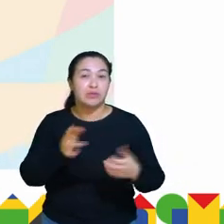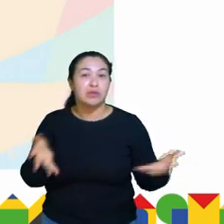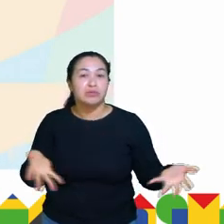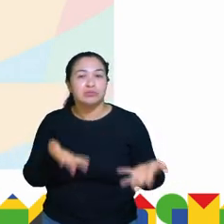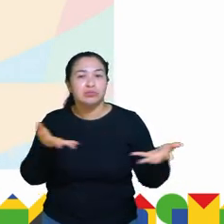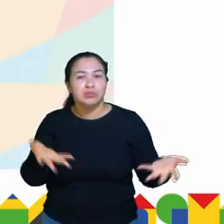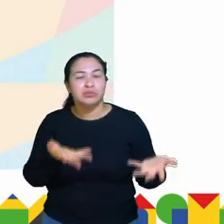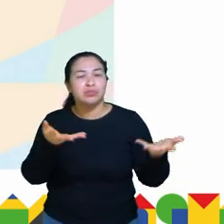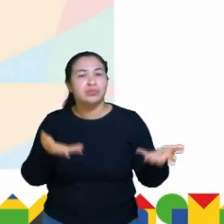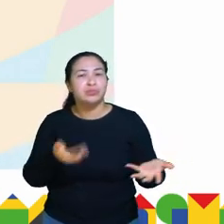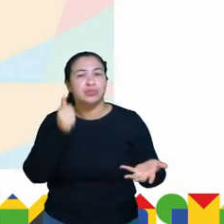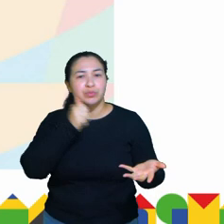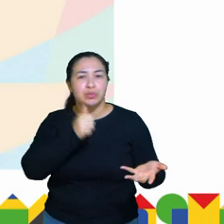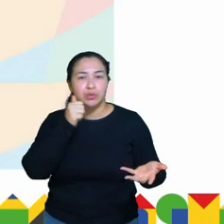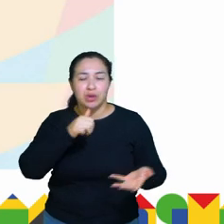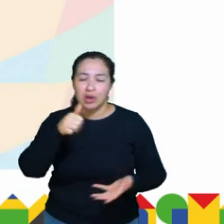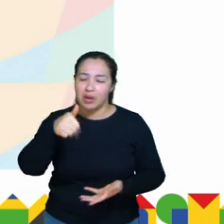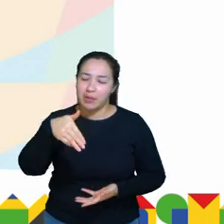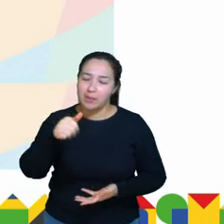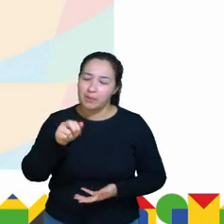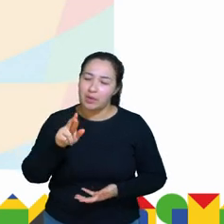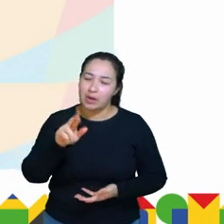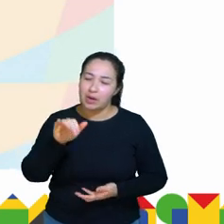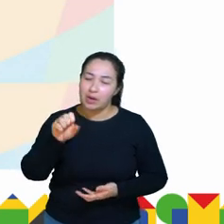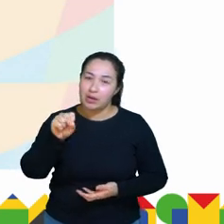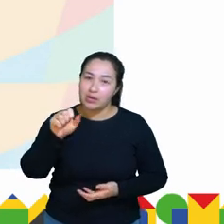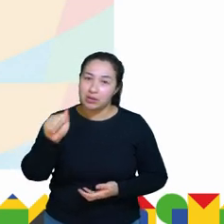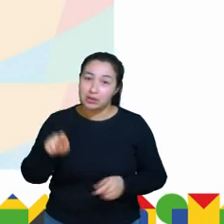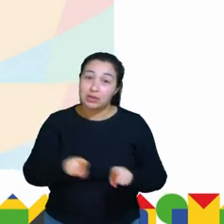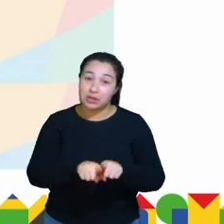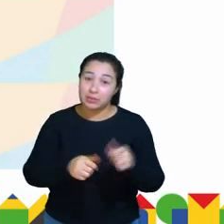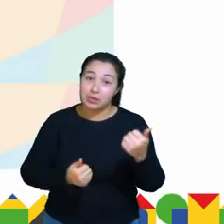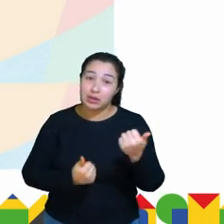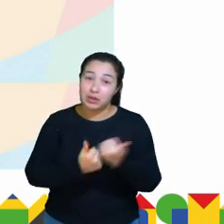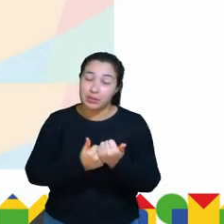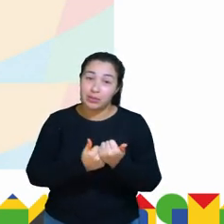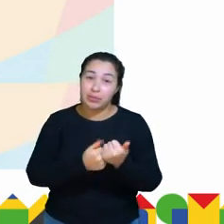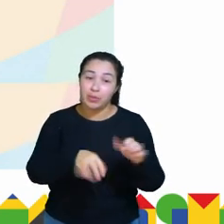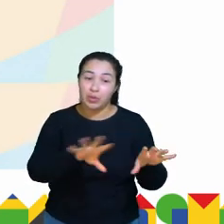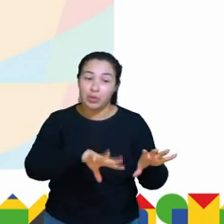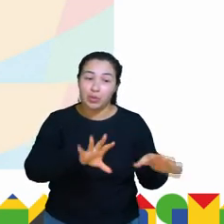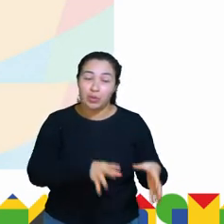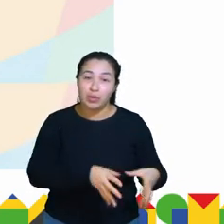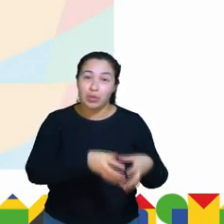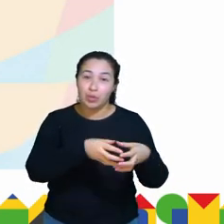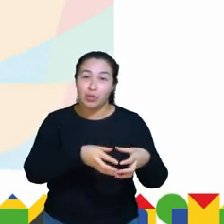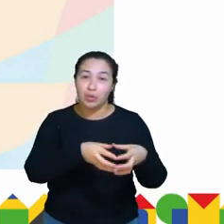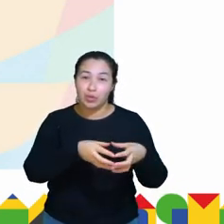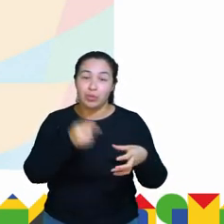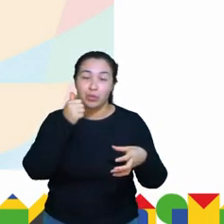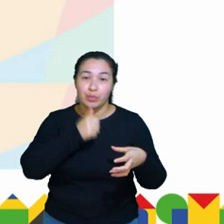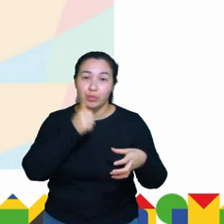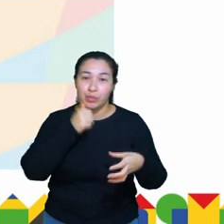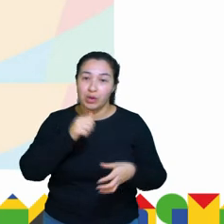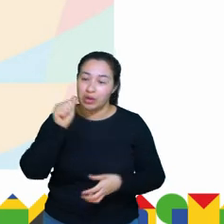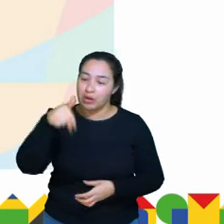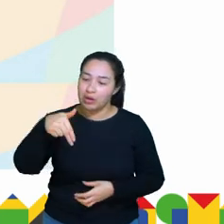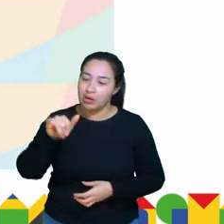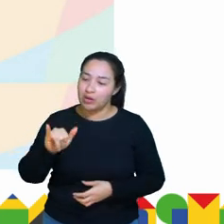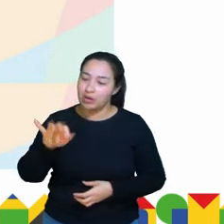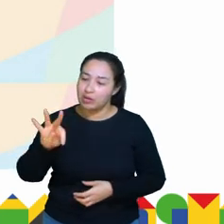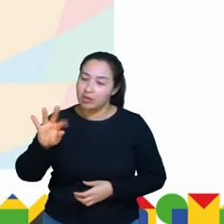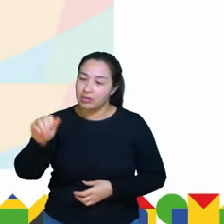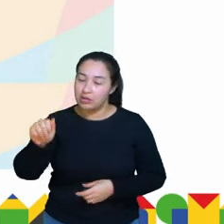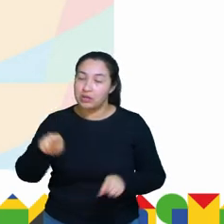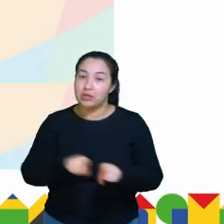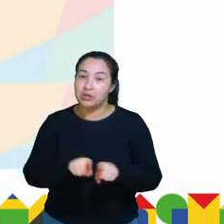cuidados da professora Marisa a diretoria de Apoio às redes ao aos cuidados da professora Anita e a diretoria